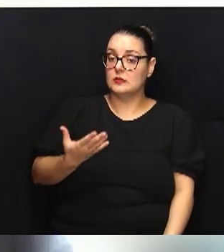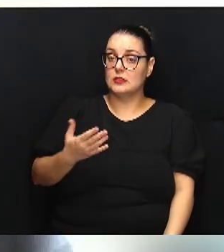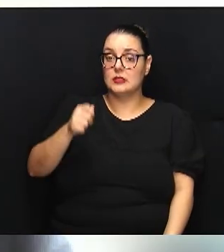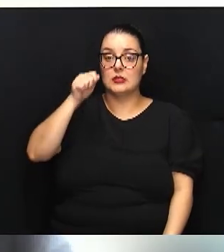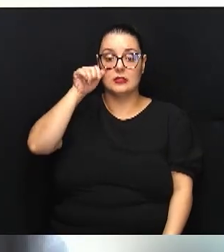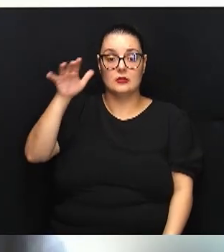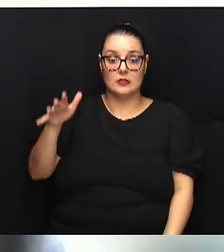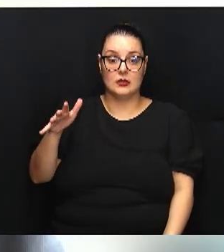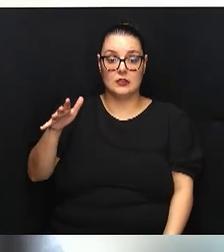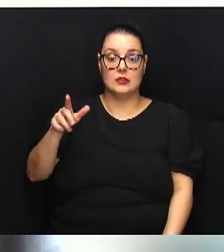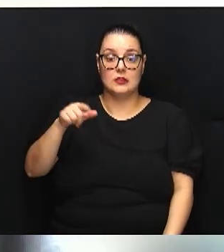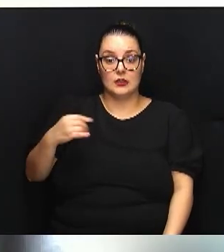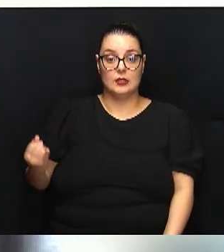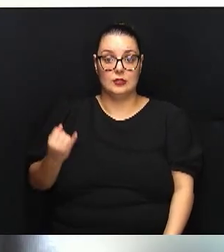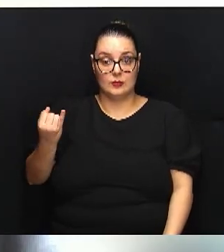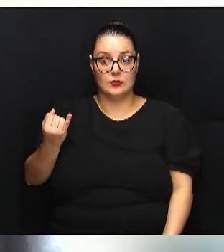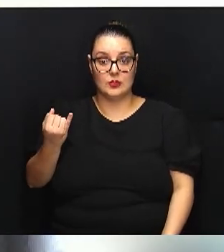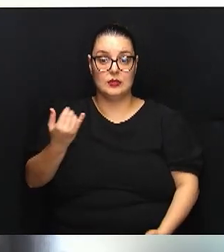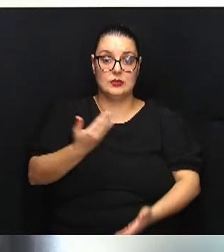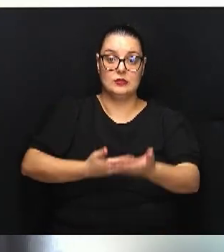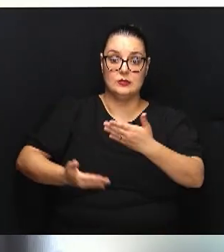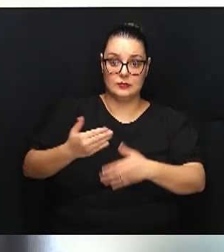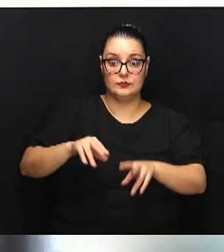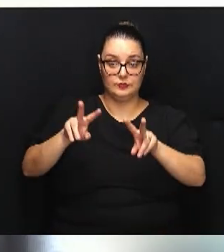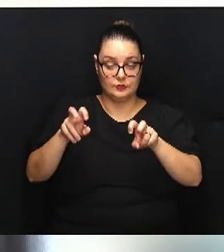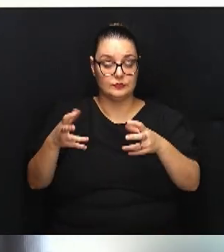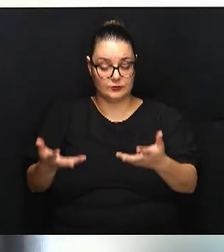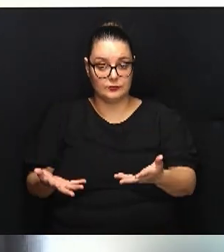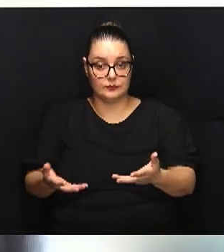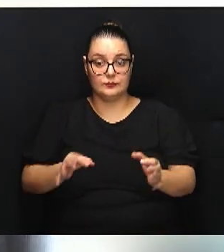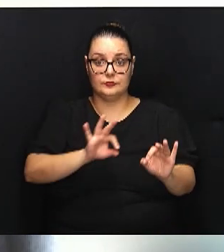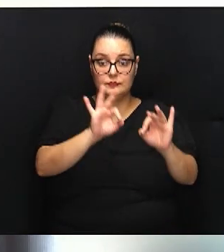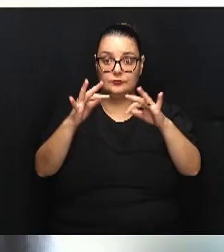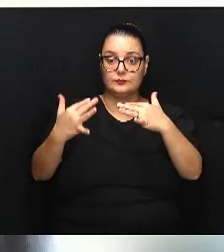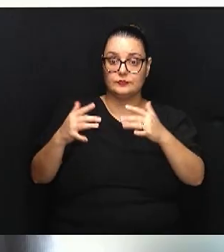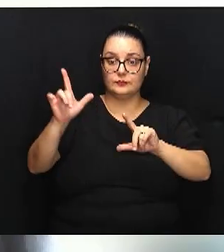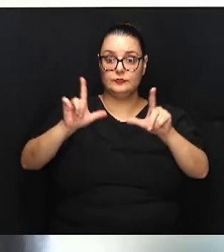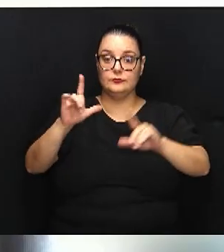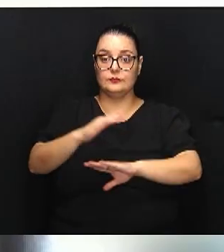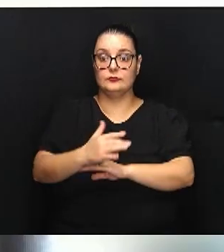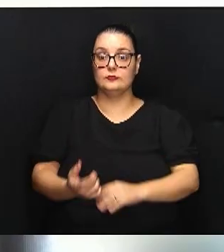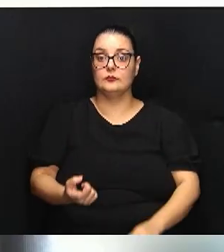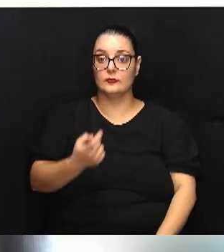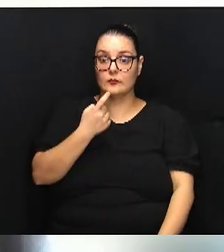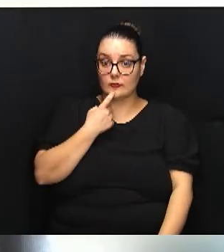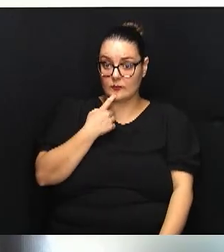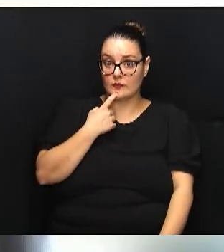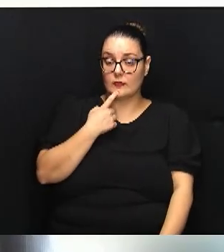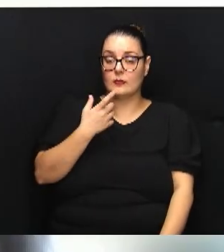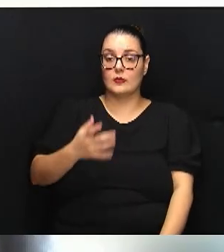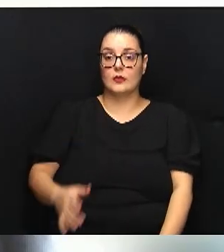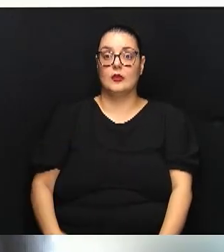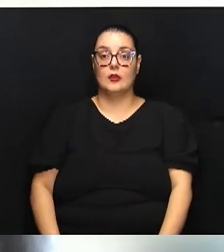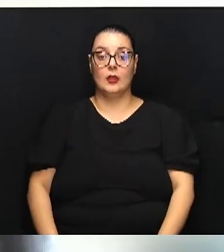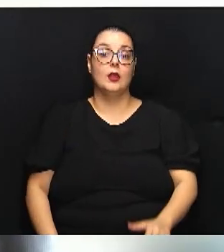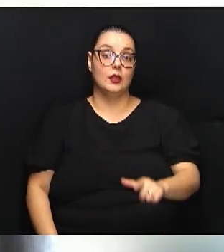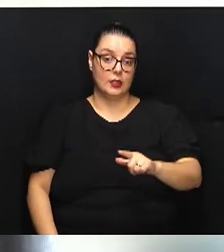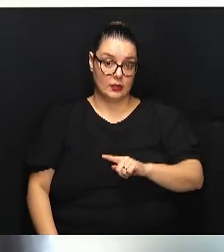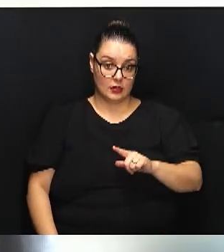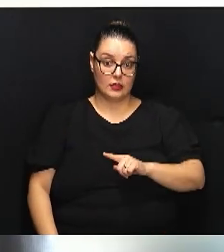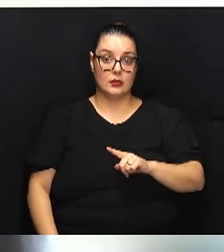Exato, você comentou muito bem, Alexandre, e é importante que a gente divida esse assunto com quem nos assiste pela TV Câmara.